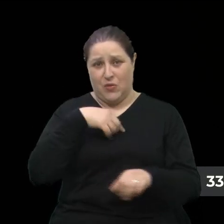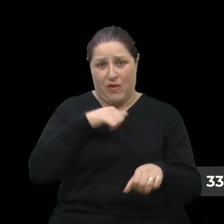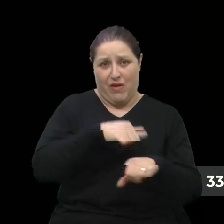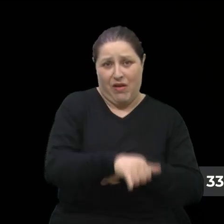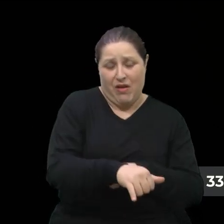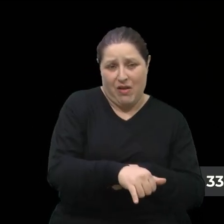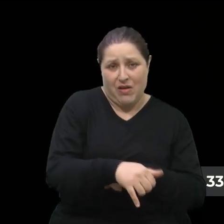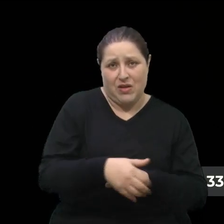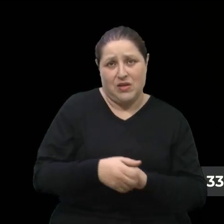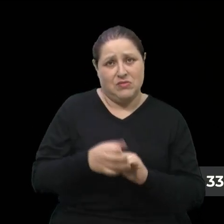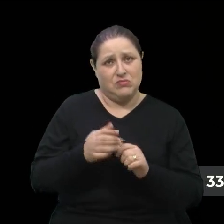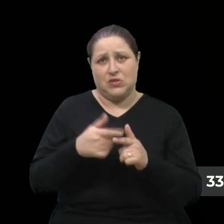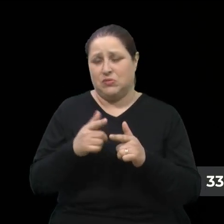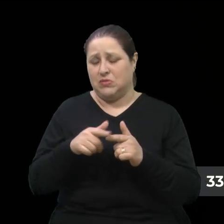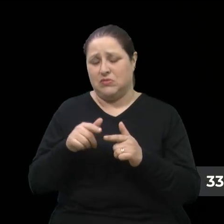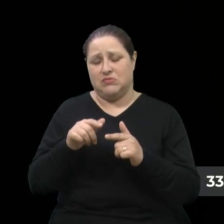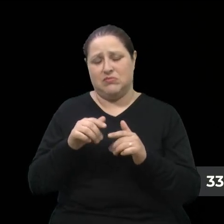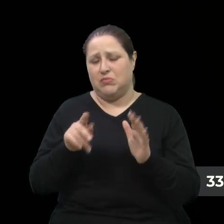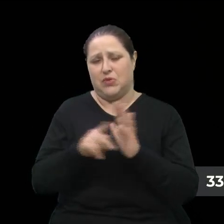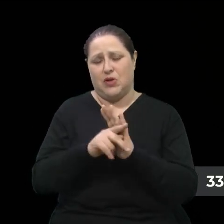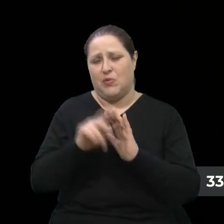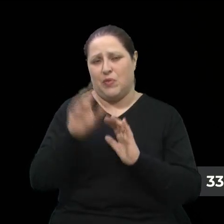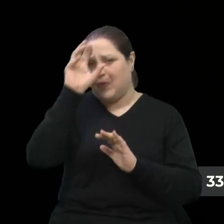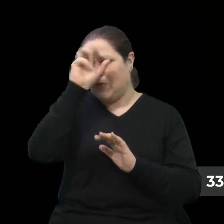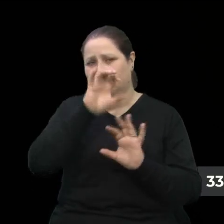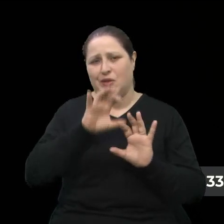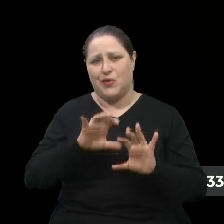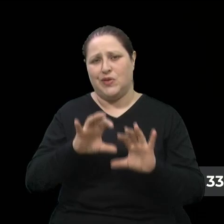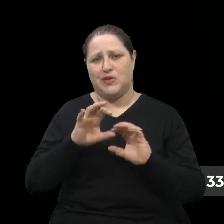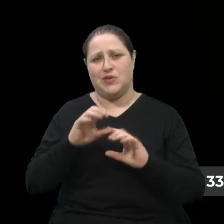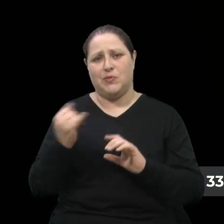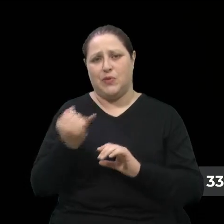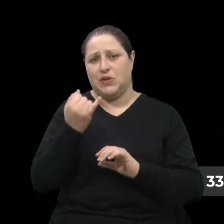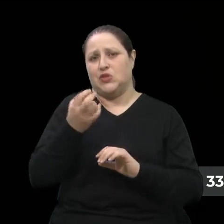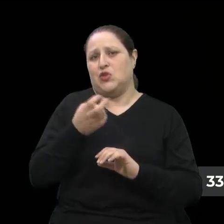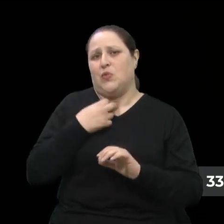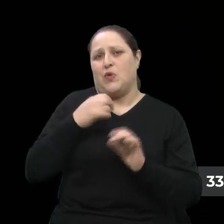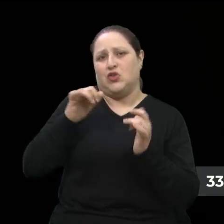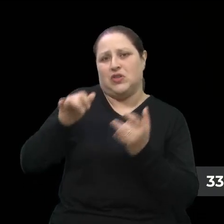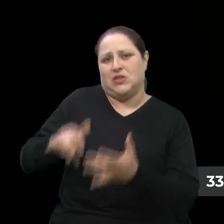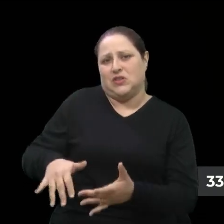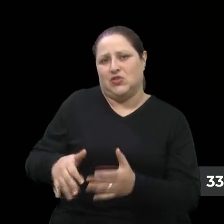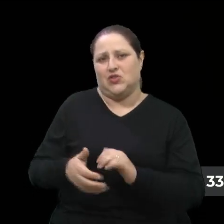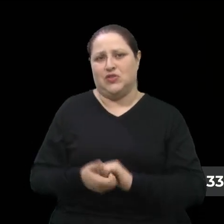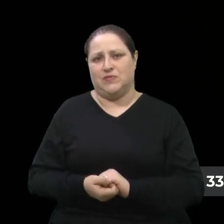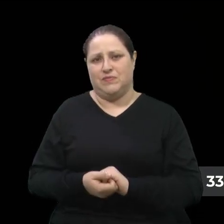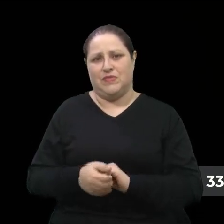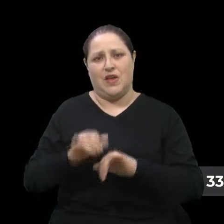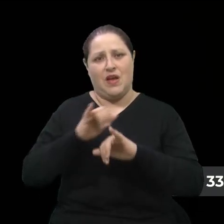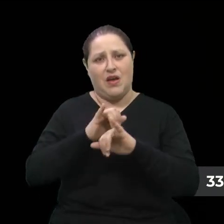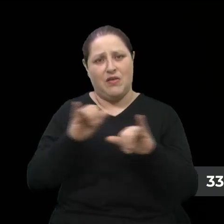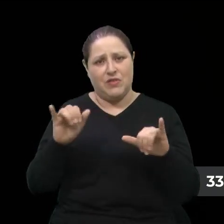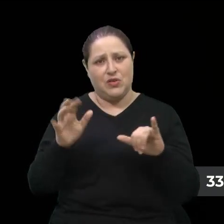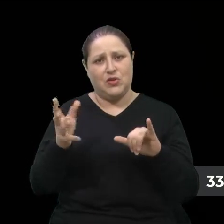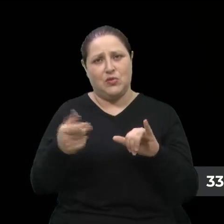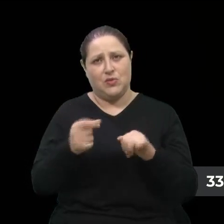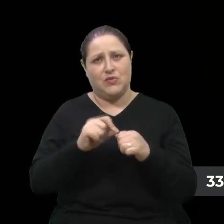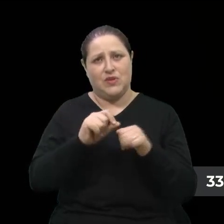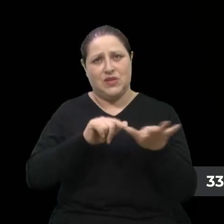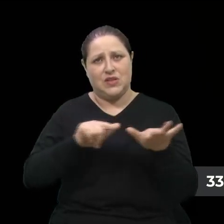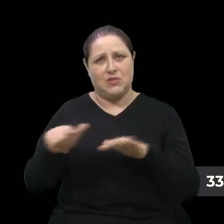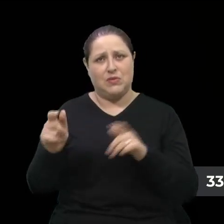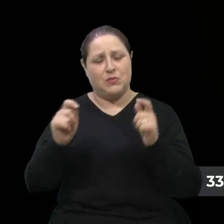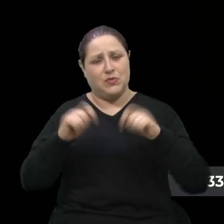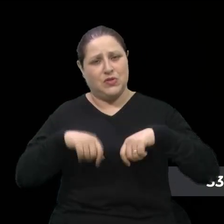normal e faz parte do aprendizado. O importante é nunca desistir. Quero agradecer a todos que tornaram essa semana possível e